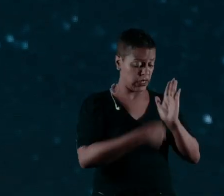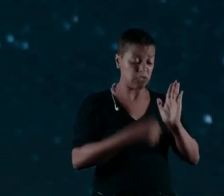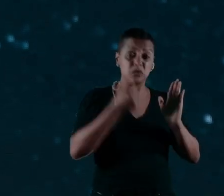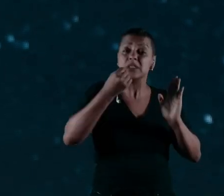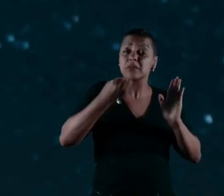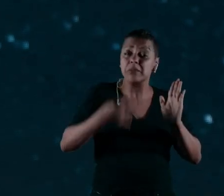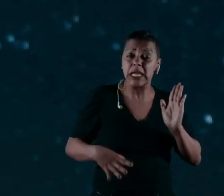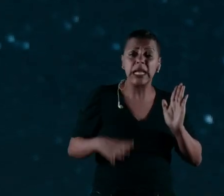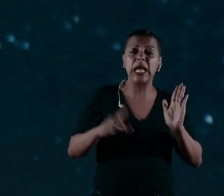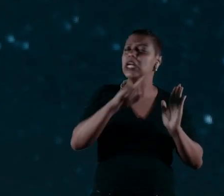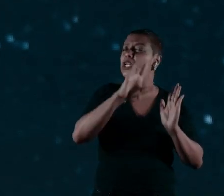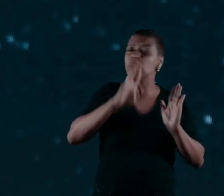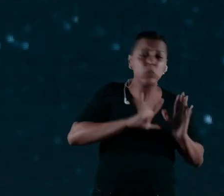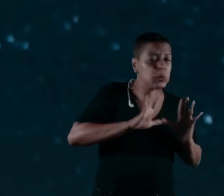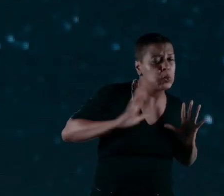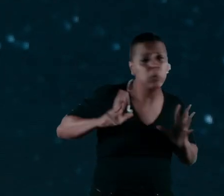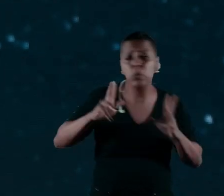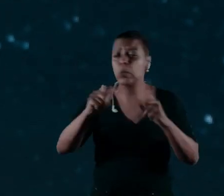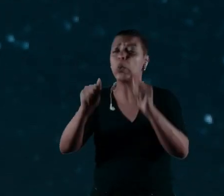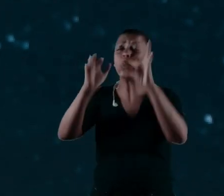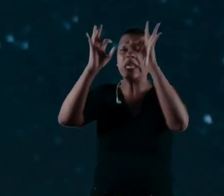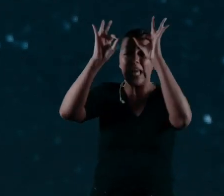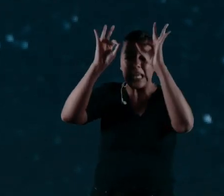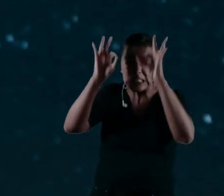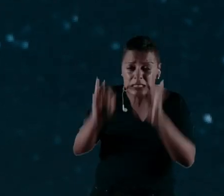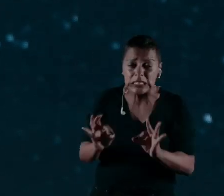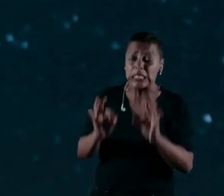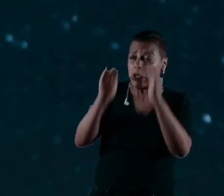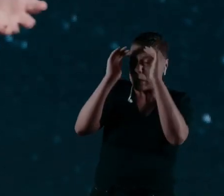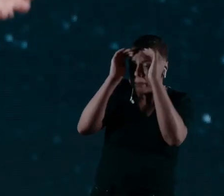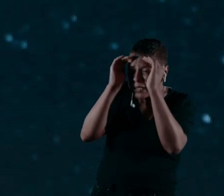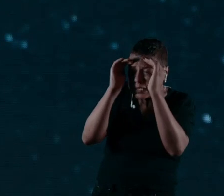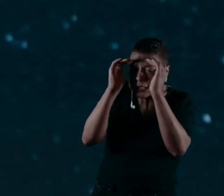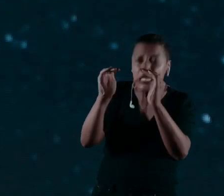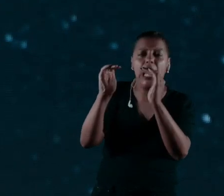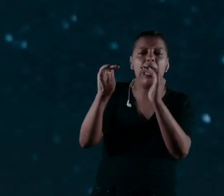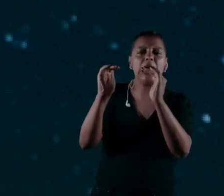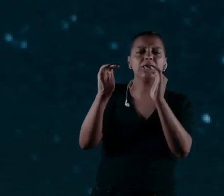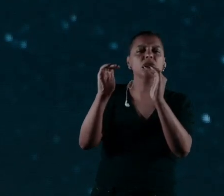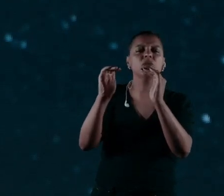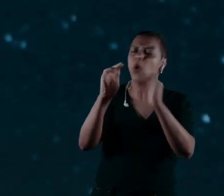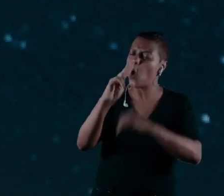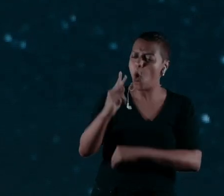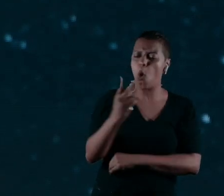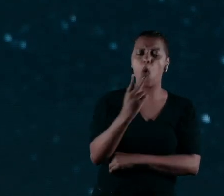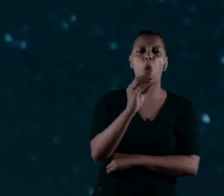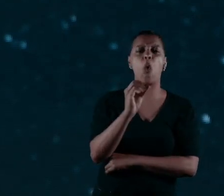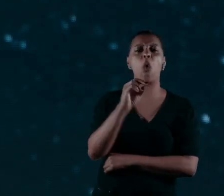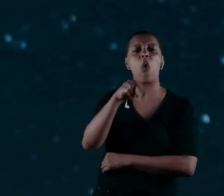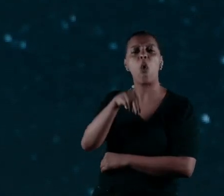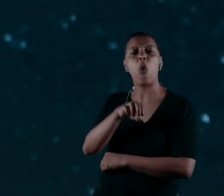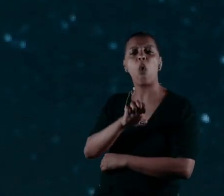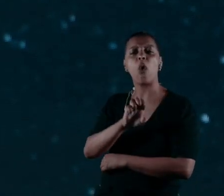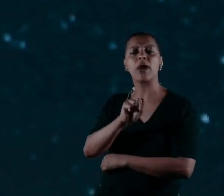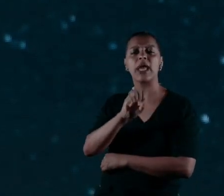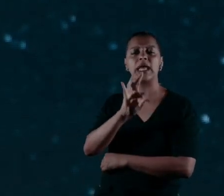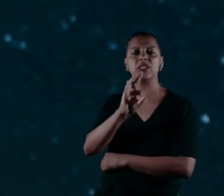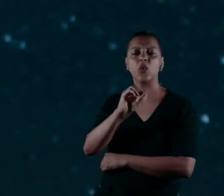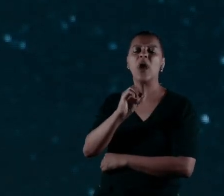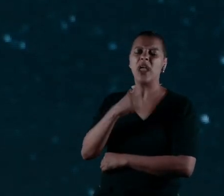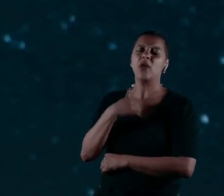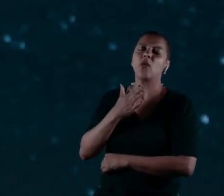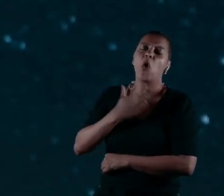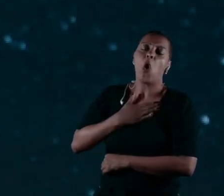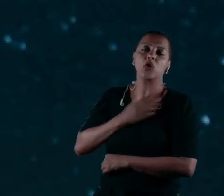respeitoso, mas a tradução também pode ser tudo que é respeitável, honesto. E eu vou usar aqui honesto porque eu gosto mais